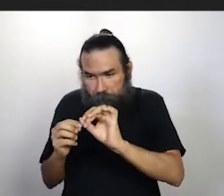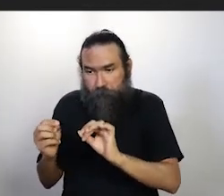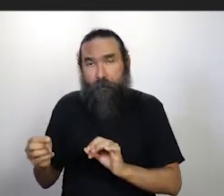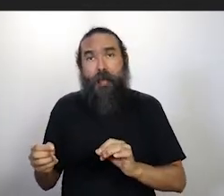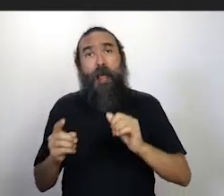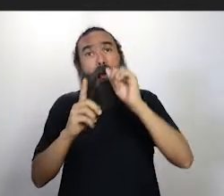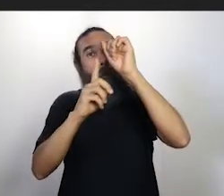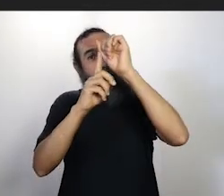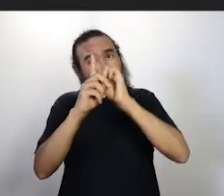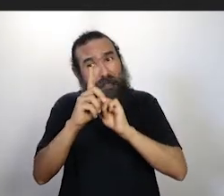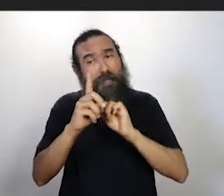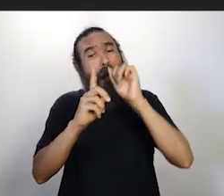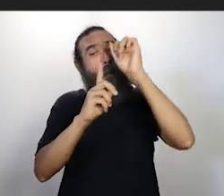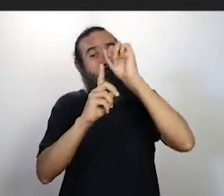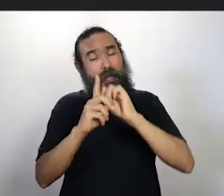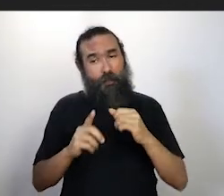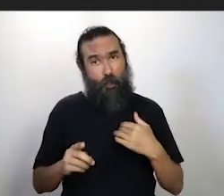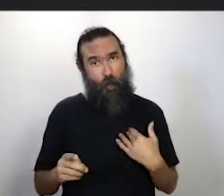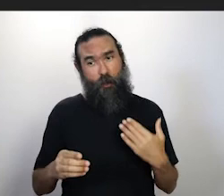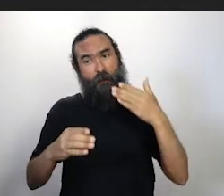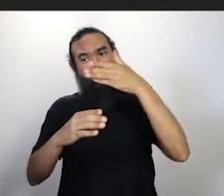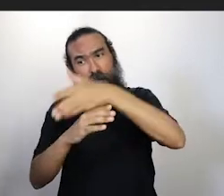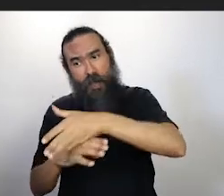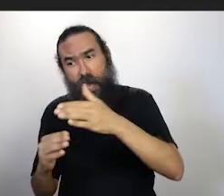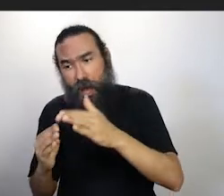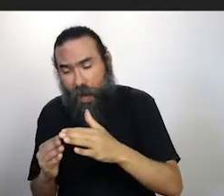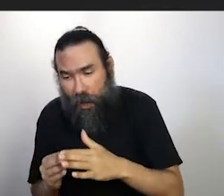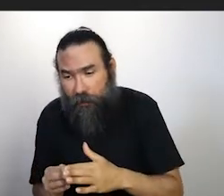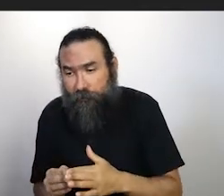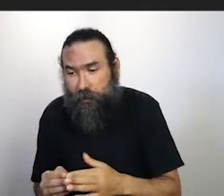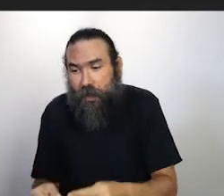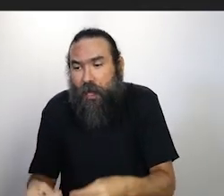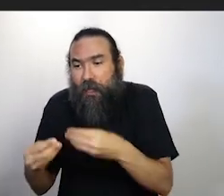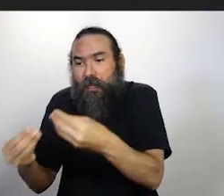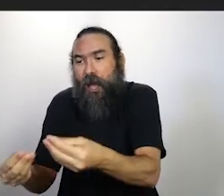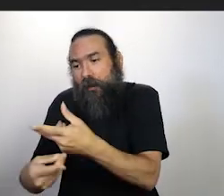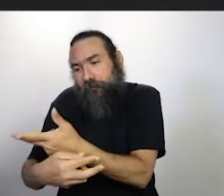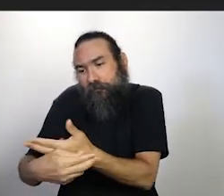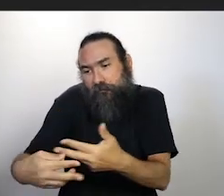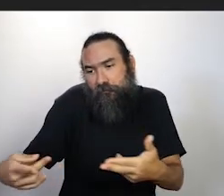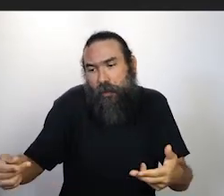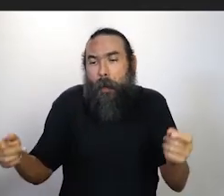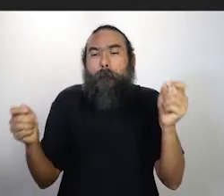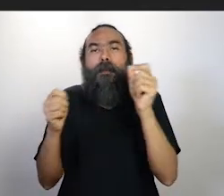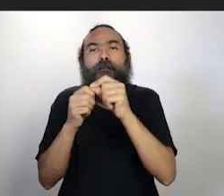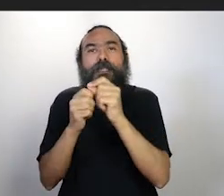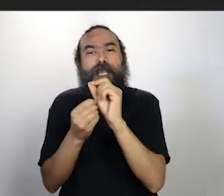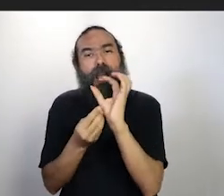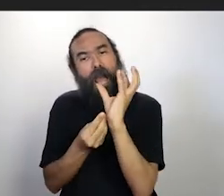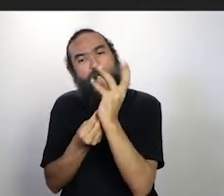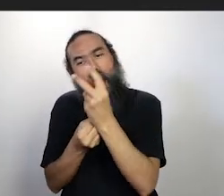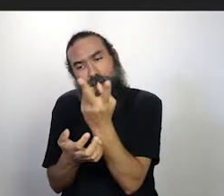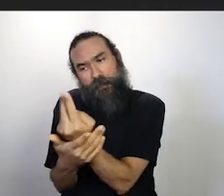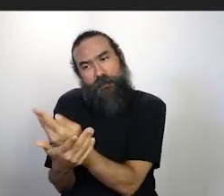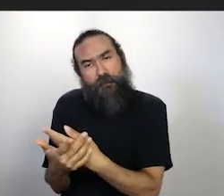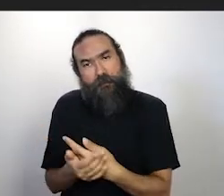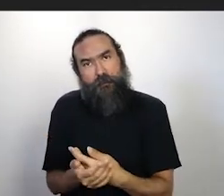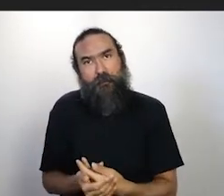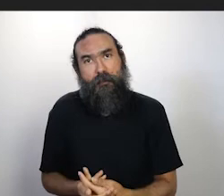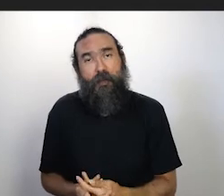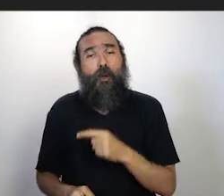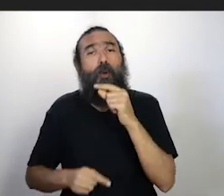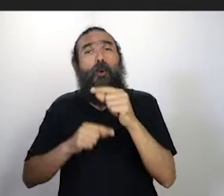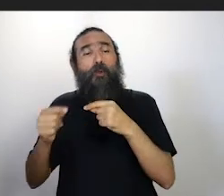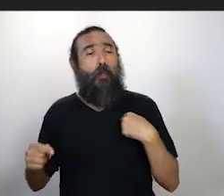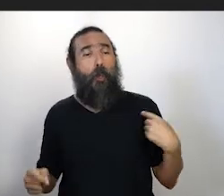crianças e adolescentes e entrega um material artístico. O que a gente percebeu com isso?